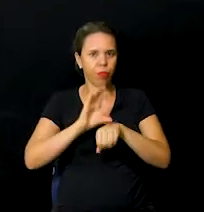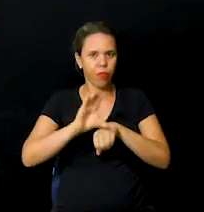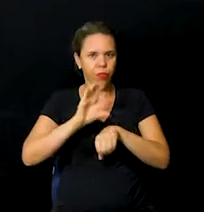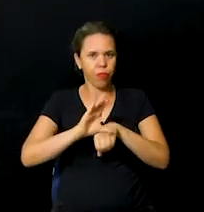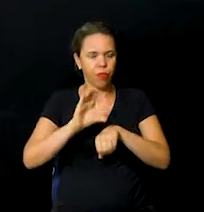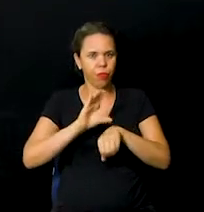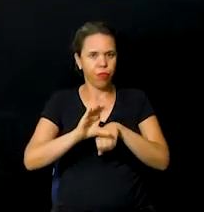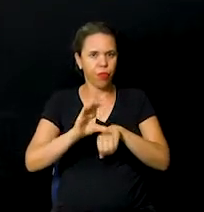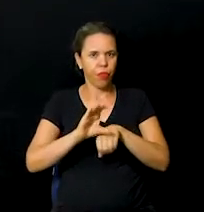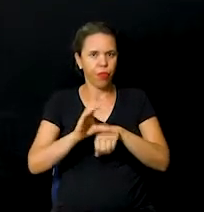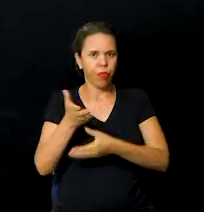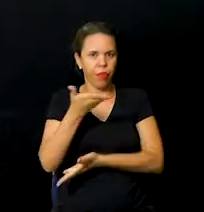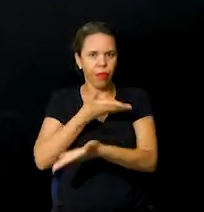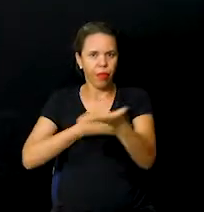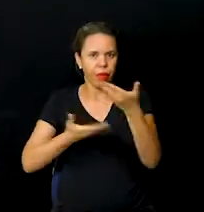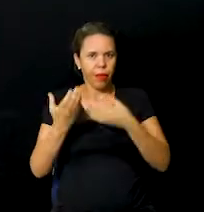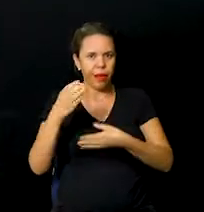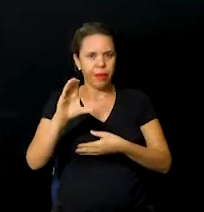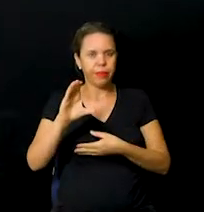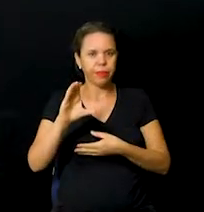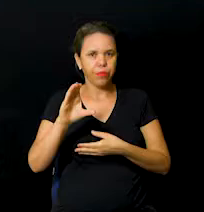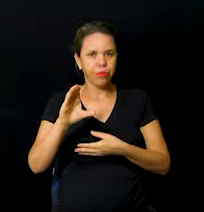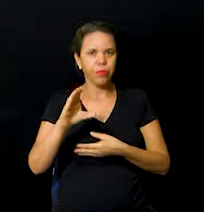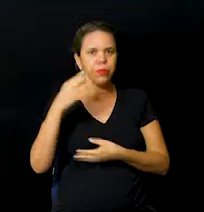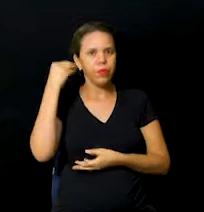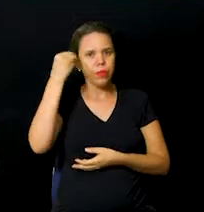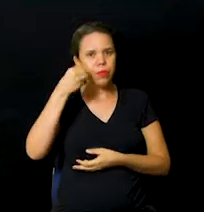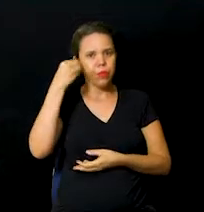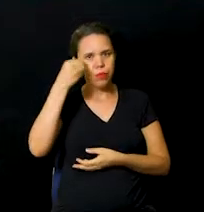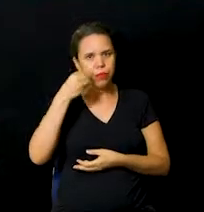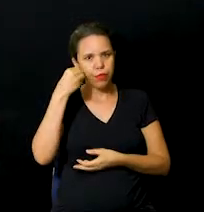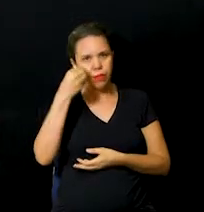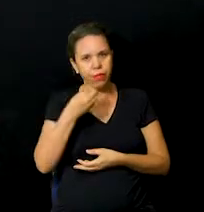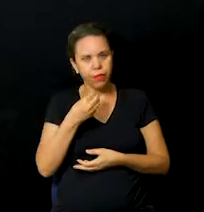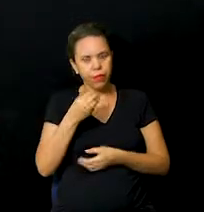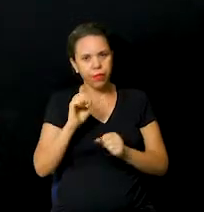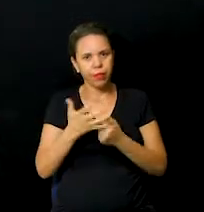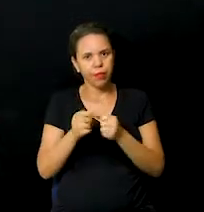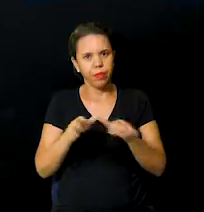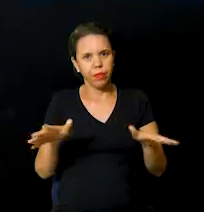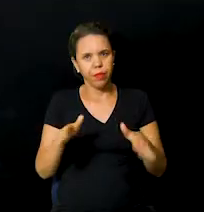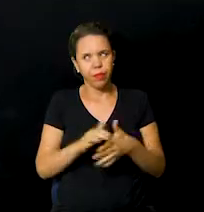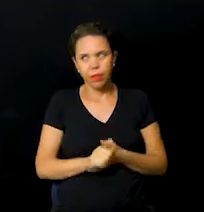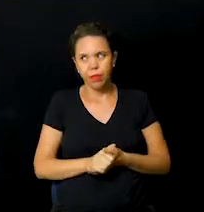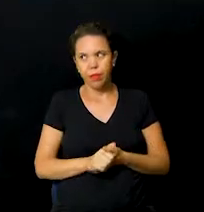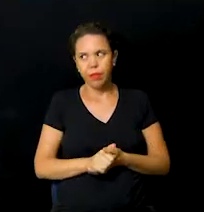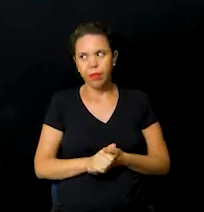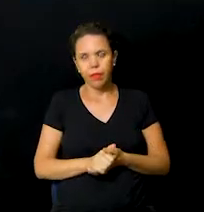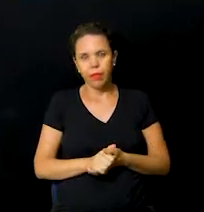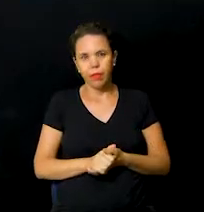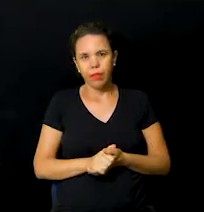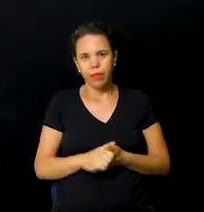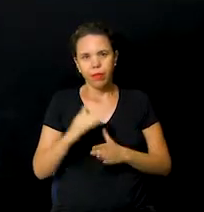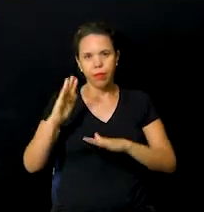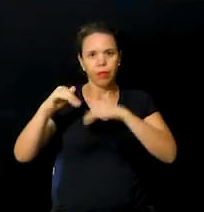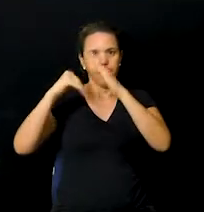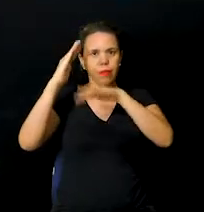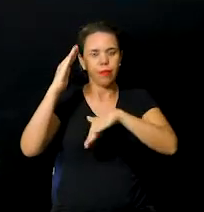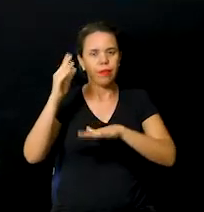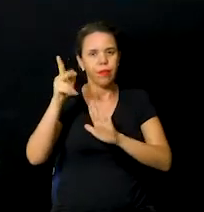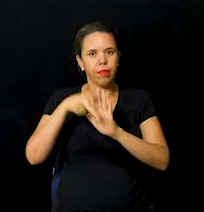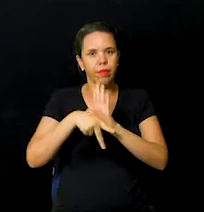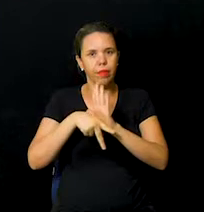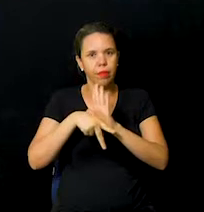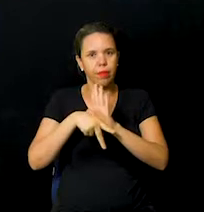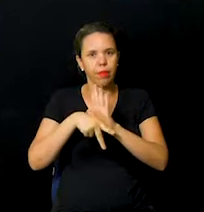ministrar cursos para compartilhar conhecimento. Com a pandemia, passou a